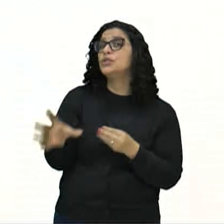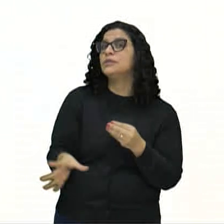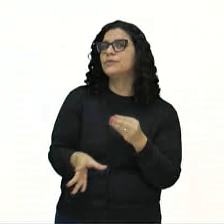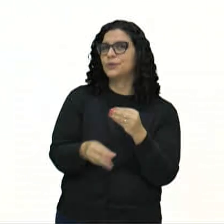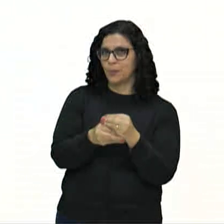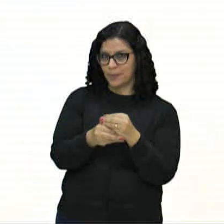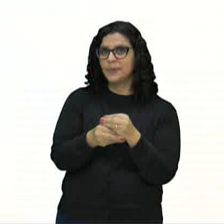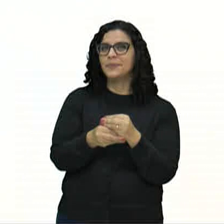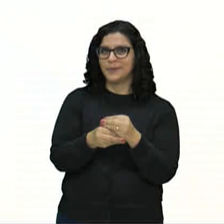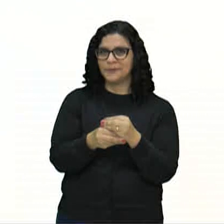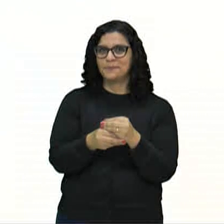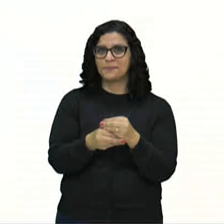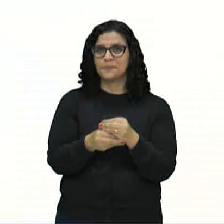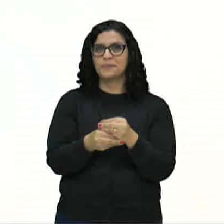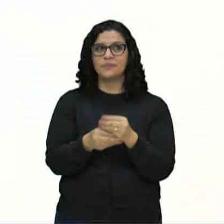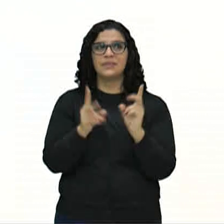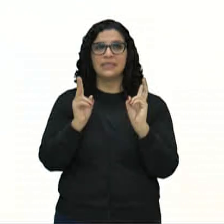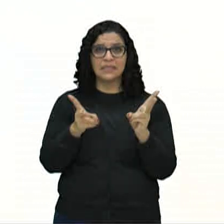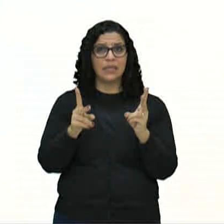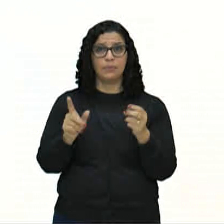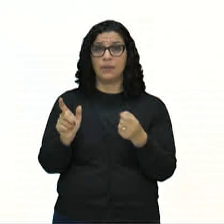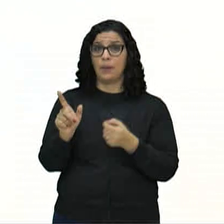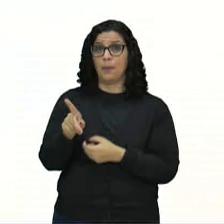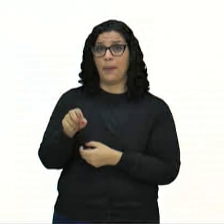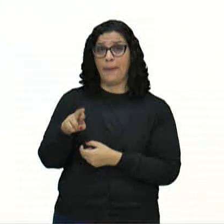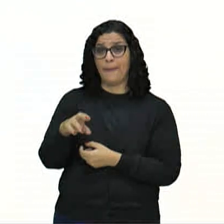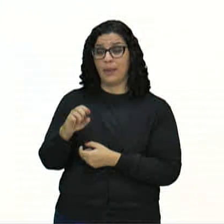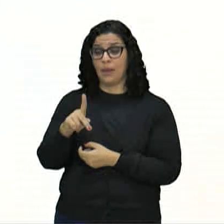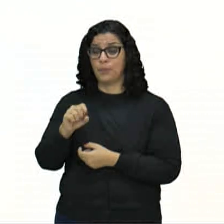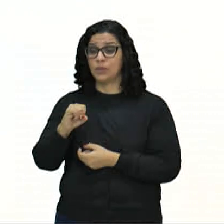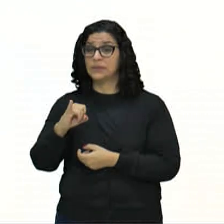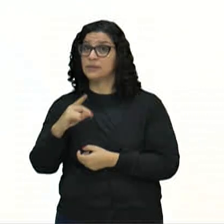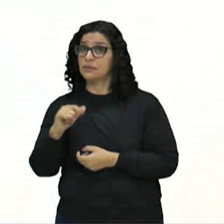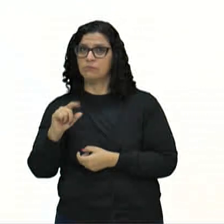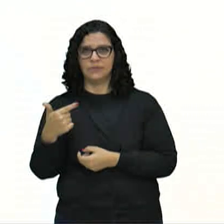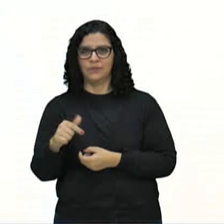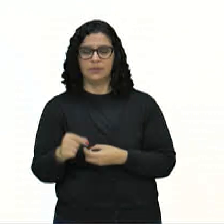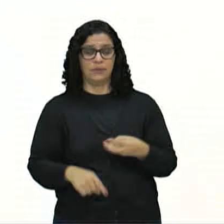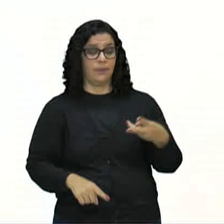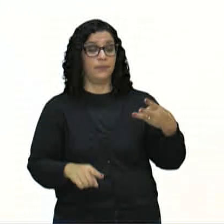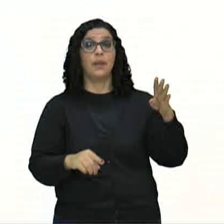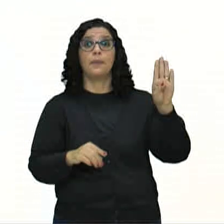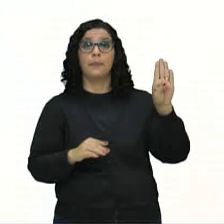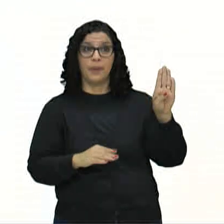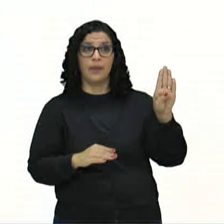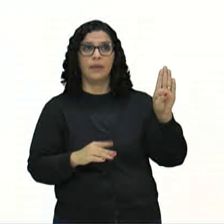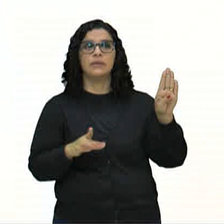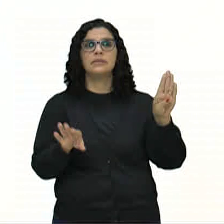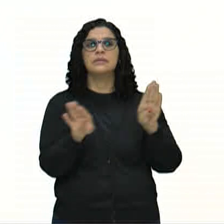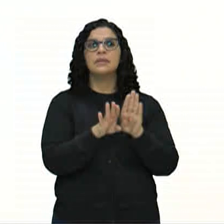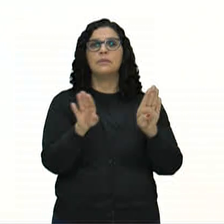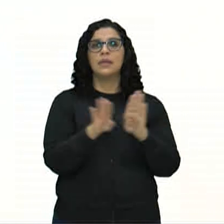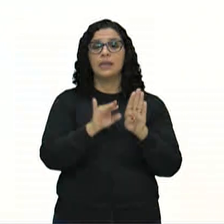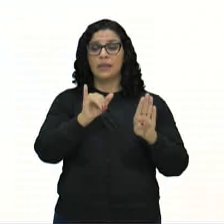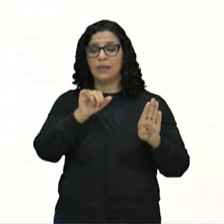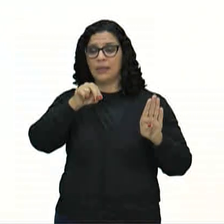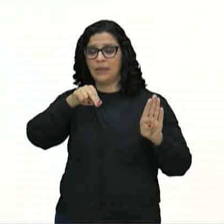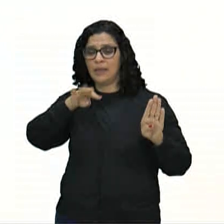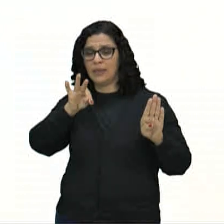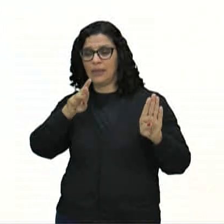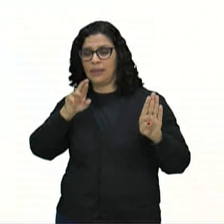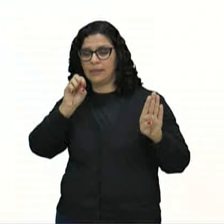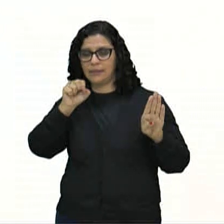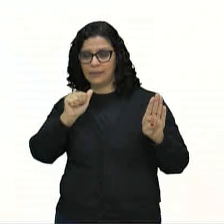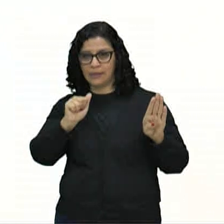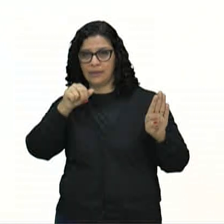um complemento sem preposição. Verbo intransitivo que na